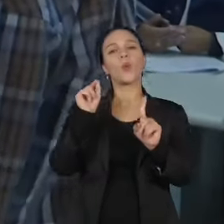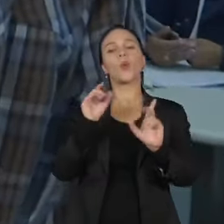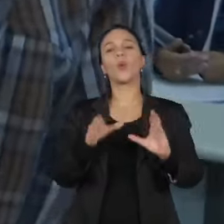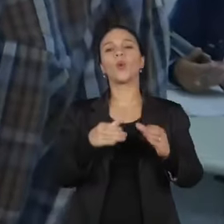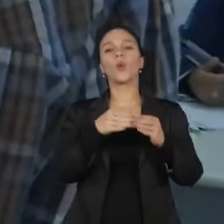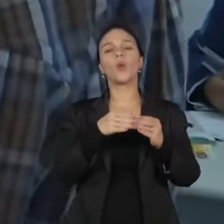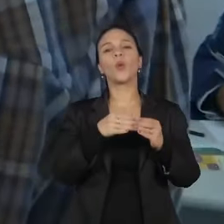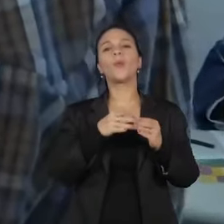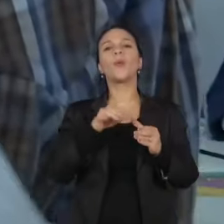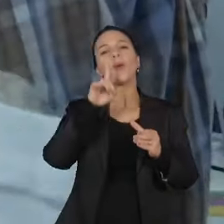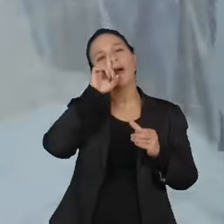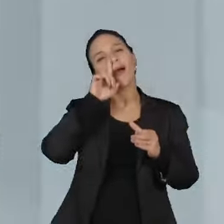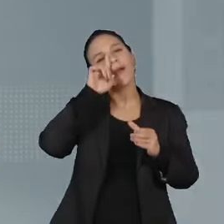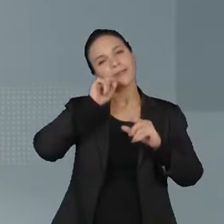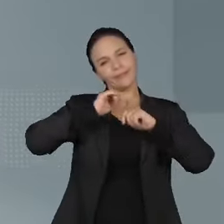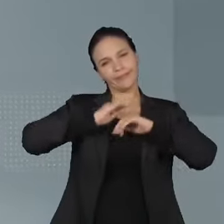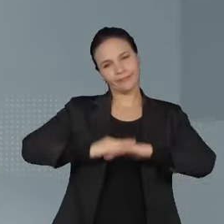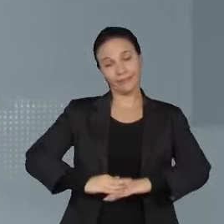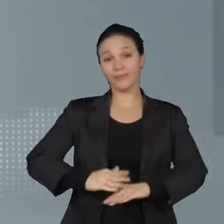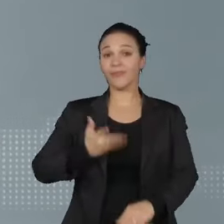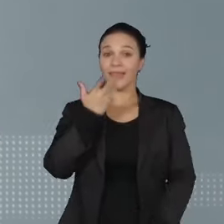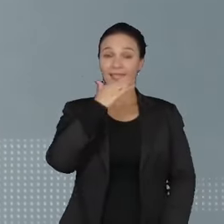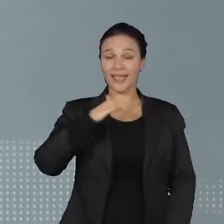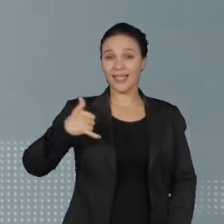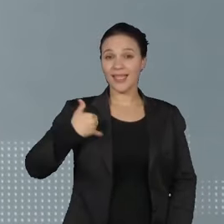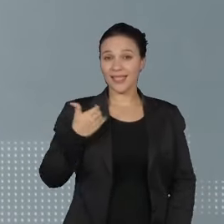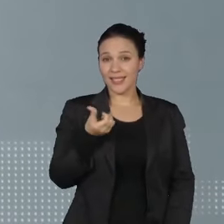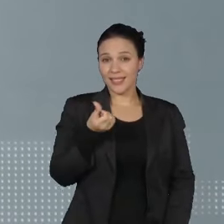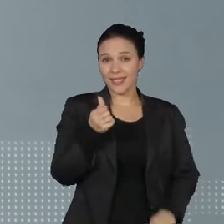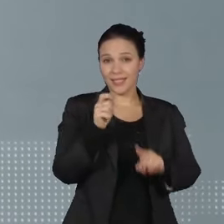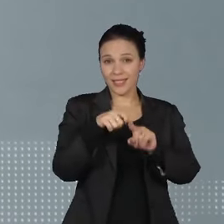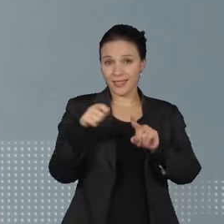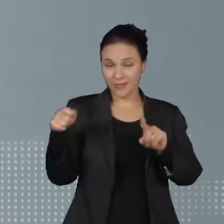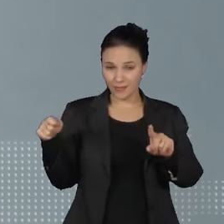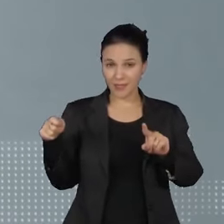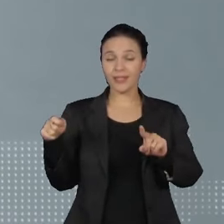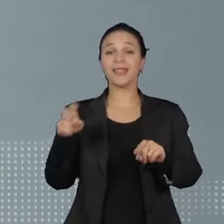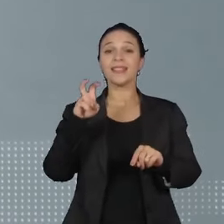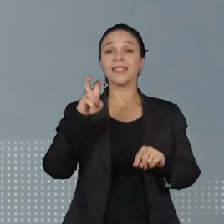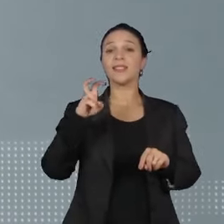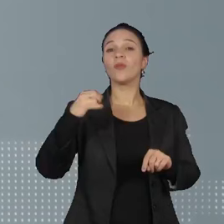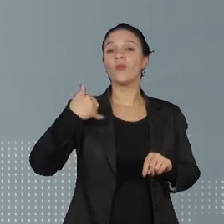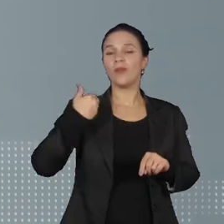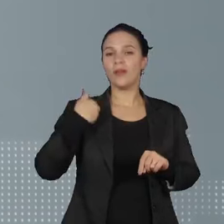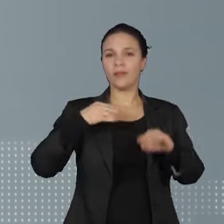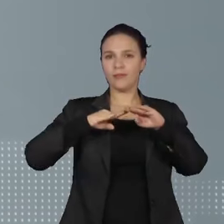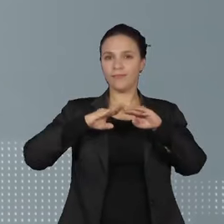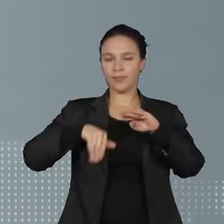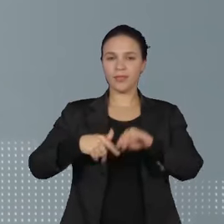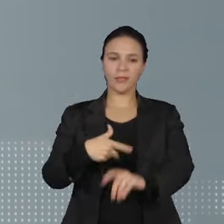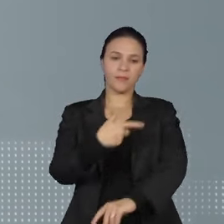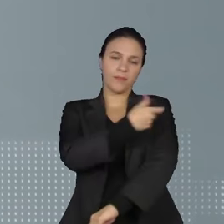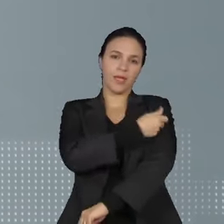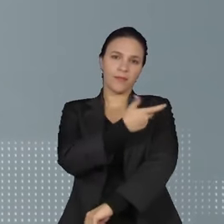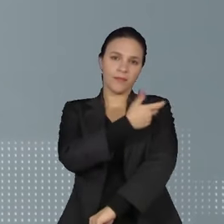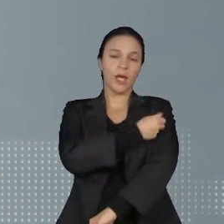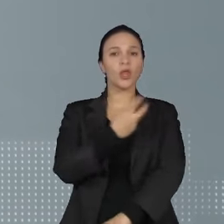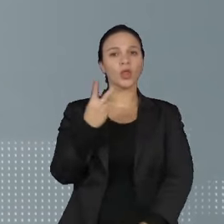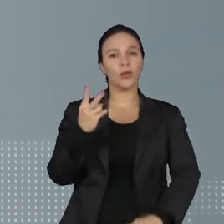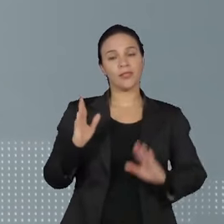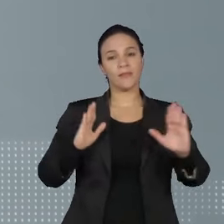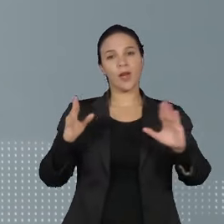grupos mais vulneráveis. Crianças de até 6 meses a menos de 5 anos recebem 2 doses com intervalo